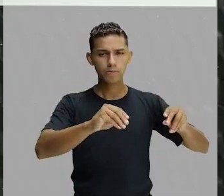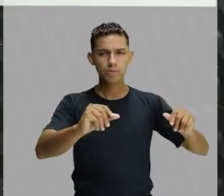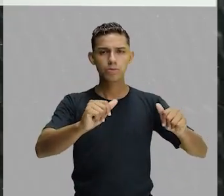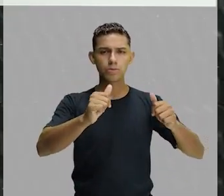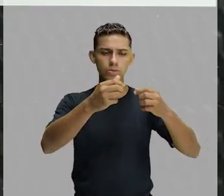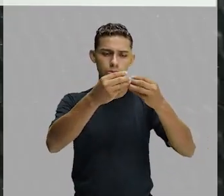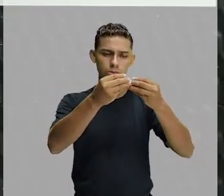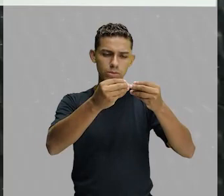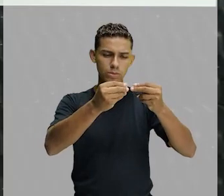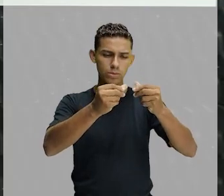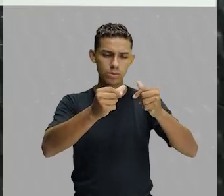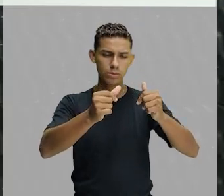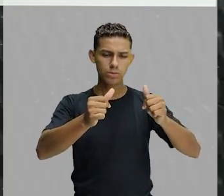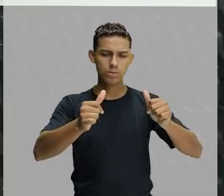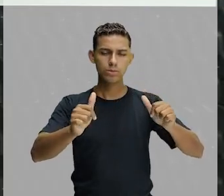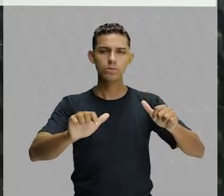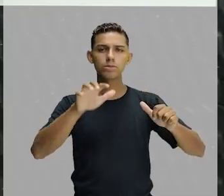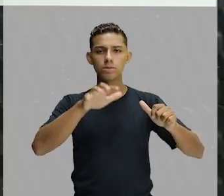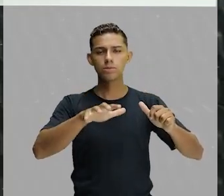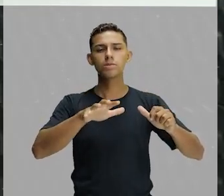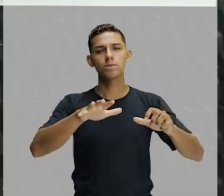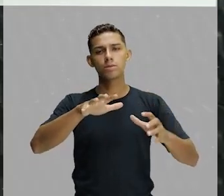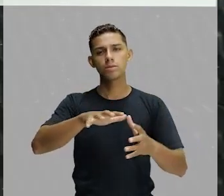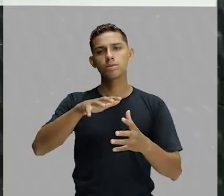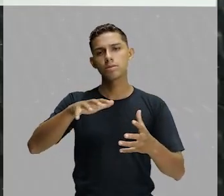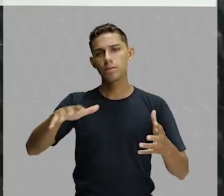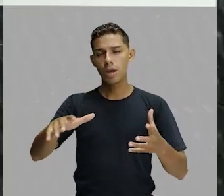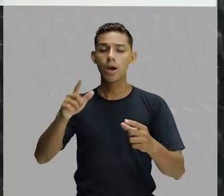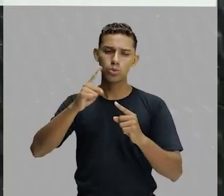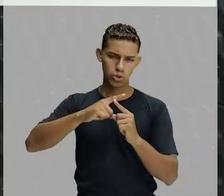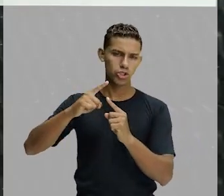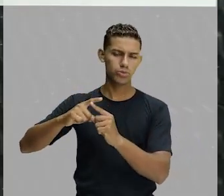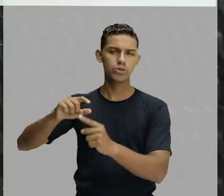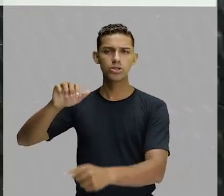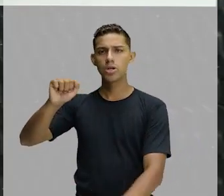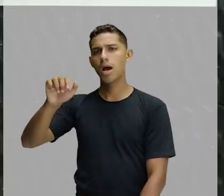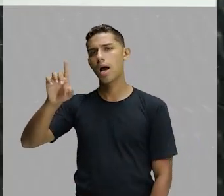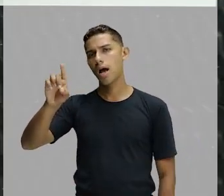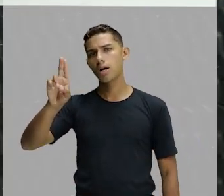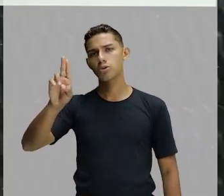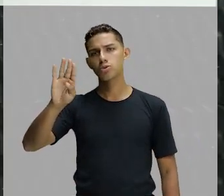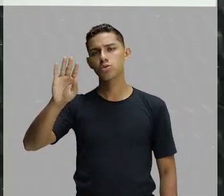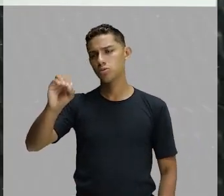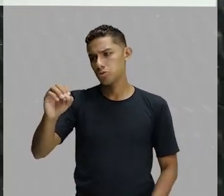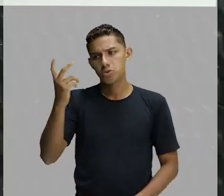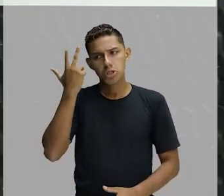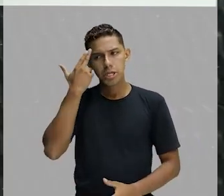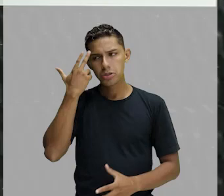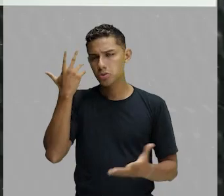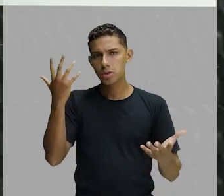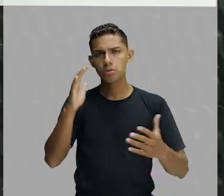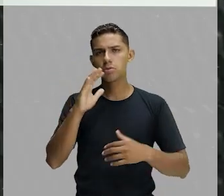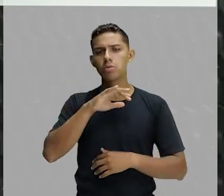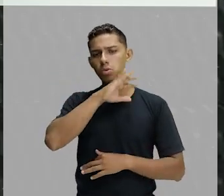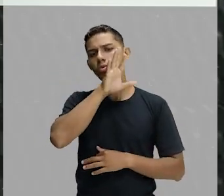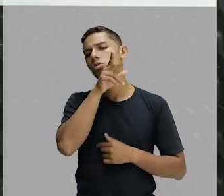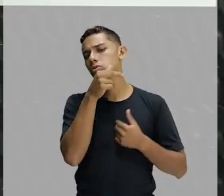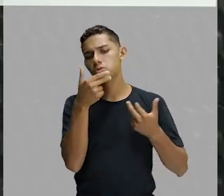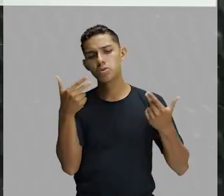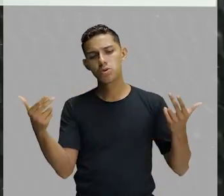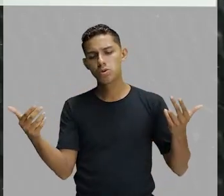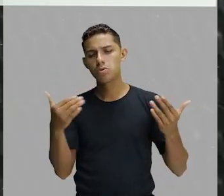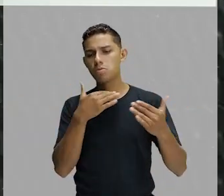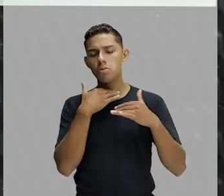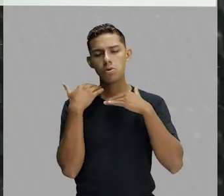sofrer decomposição e ali vai ser um tipo de adubo natural, que na natureza os animais eles morrem